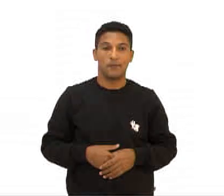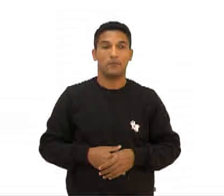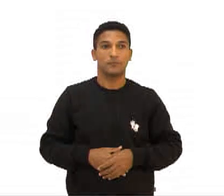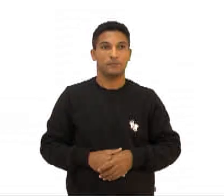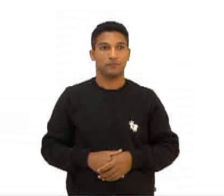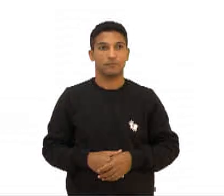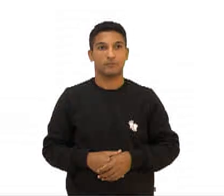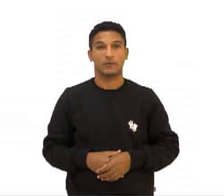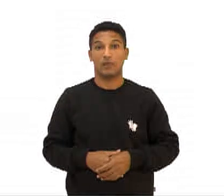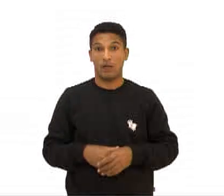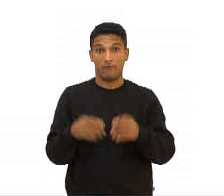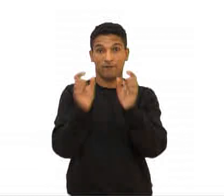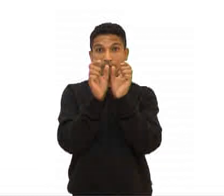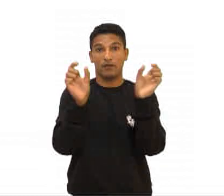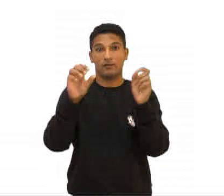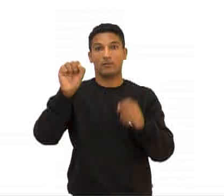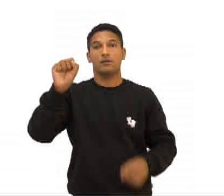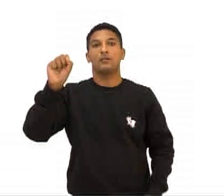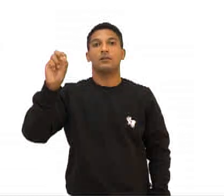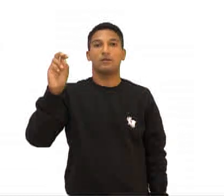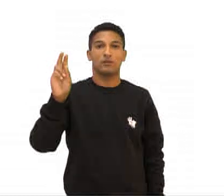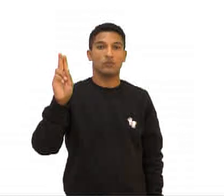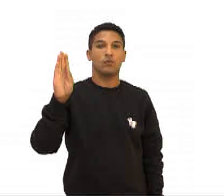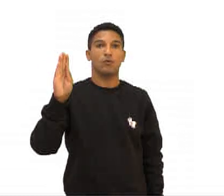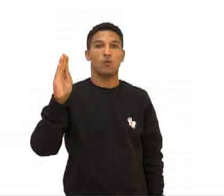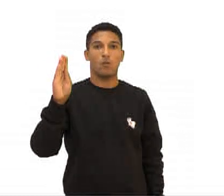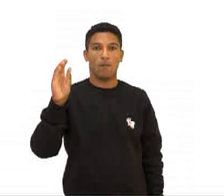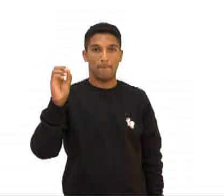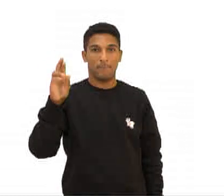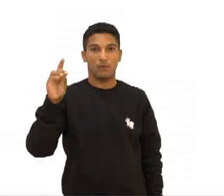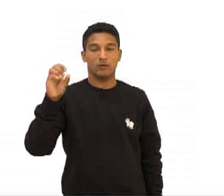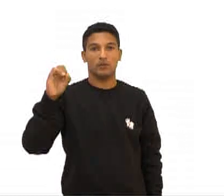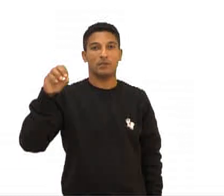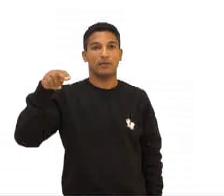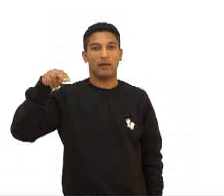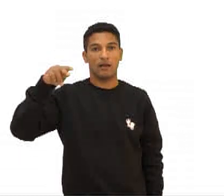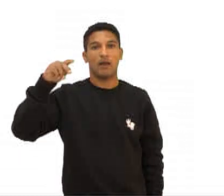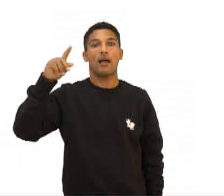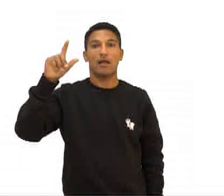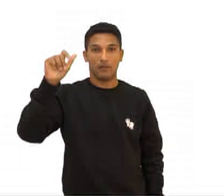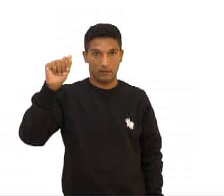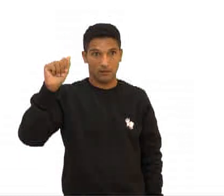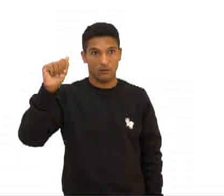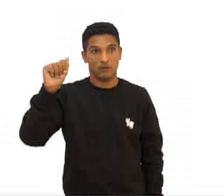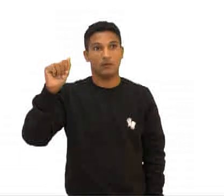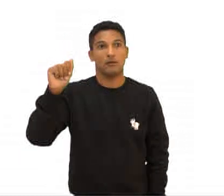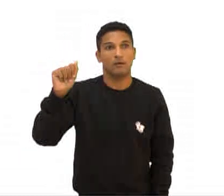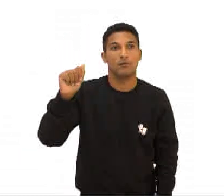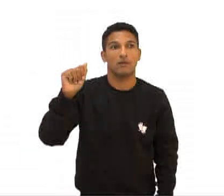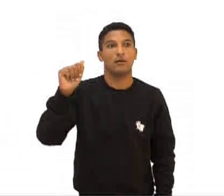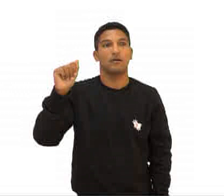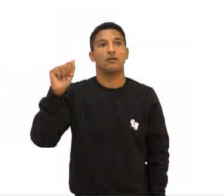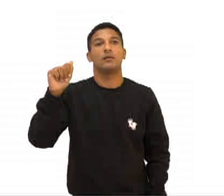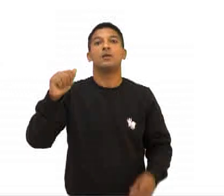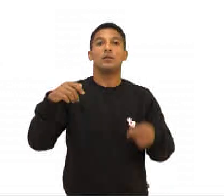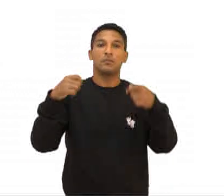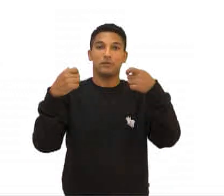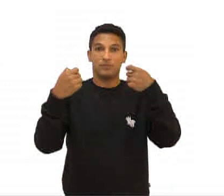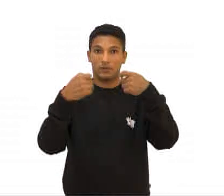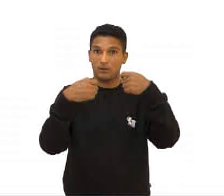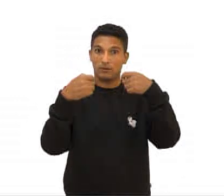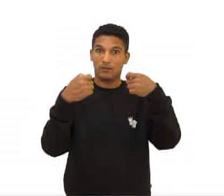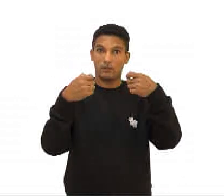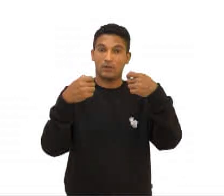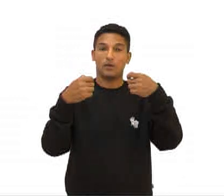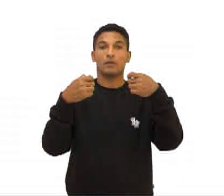a subordinada, o S, depende semanticamente de outra. Isto é, deve estar junto à